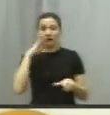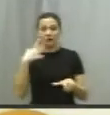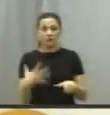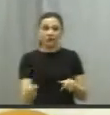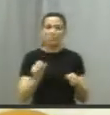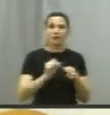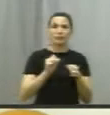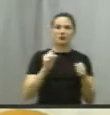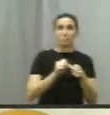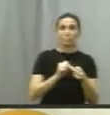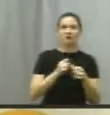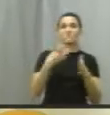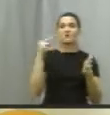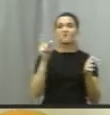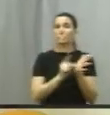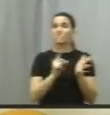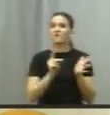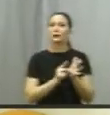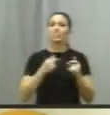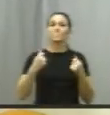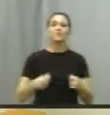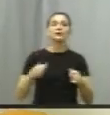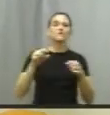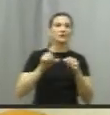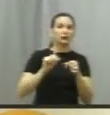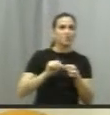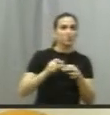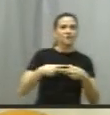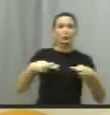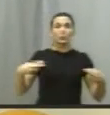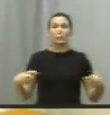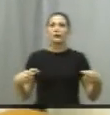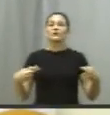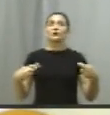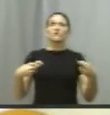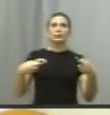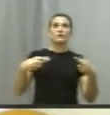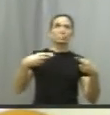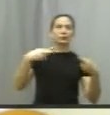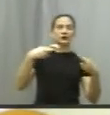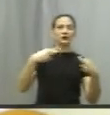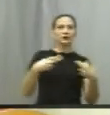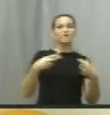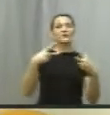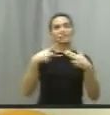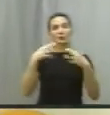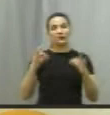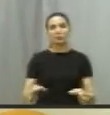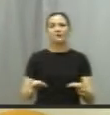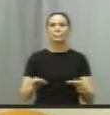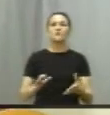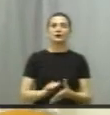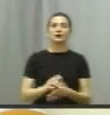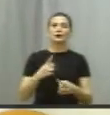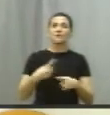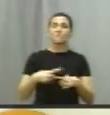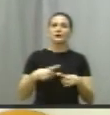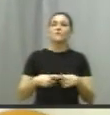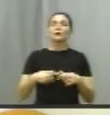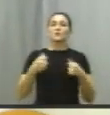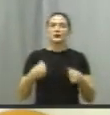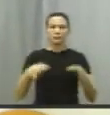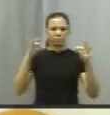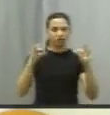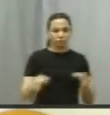forem verdadeiras, tem que tomar providência com os mesmos e com os mesmos tomar a mesma atitude. Aí sim, nós vamos estar sendo